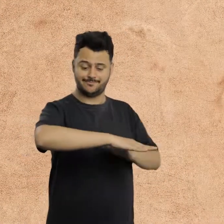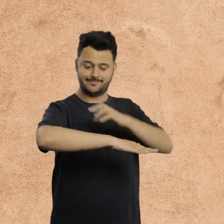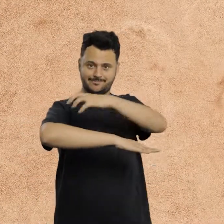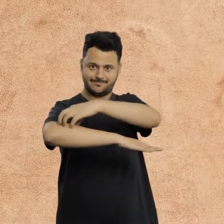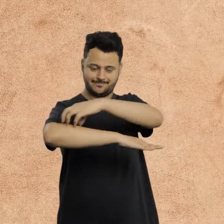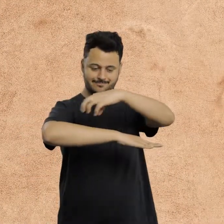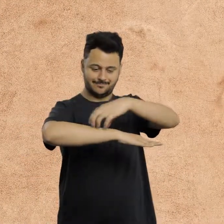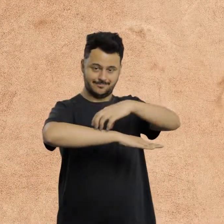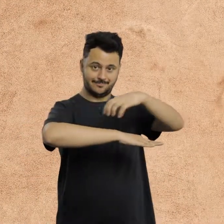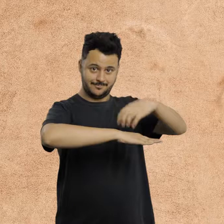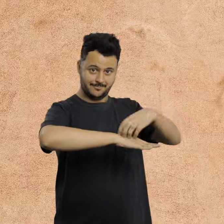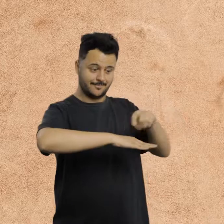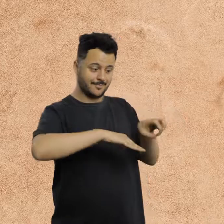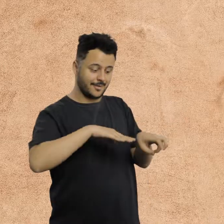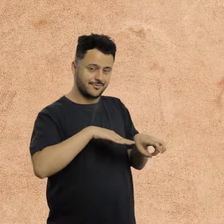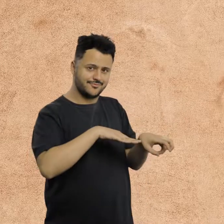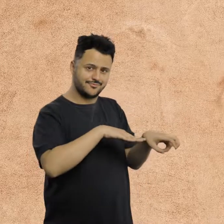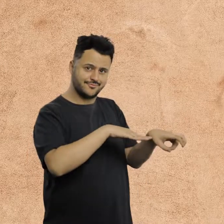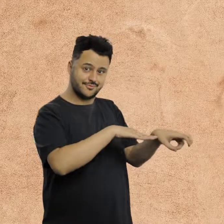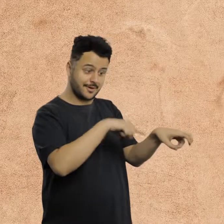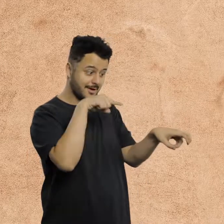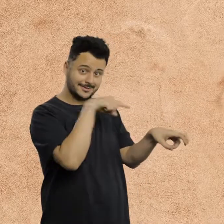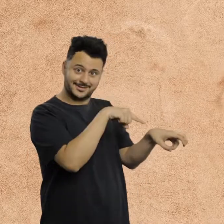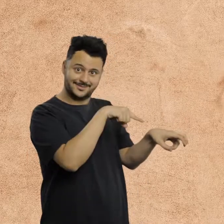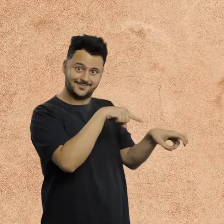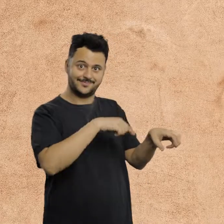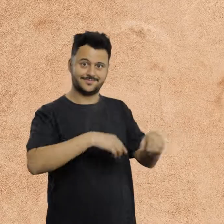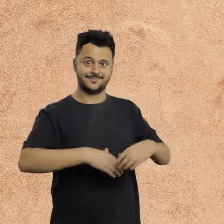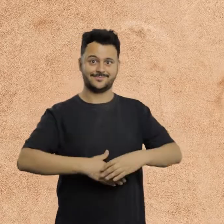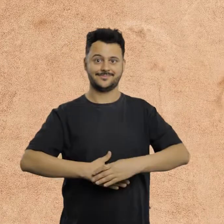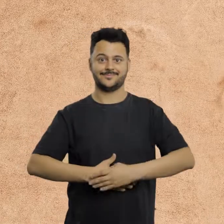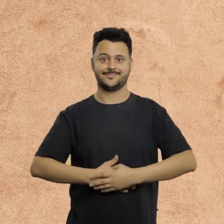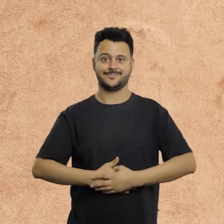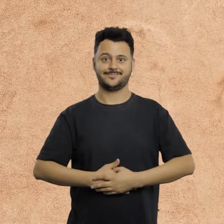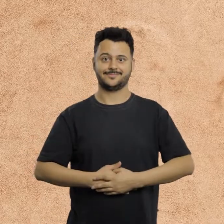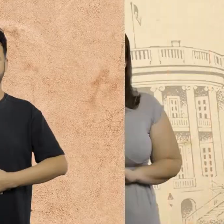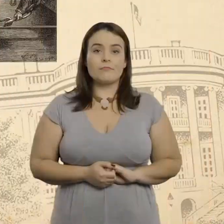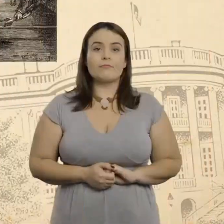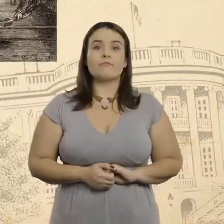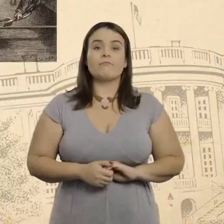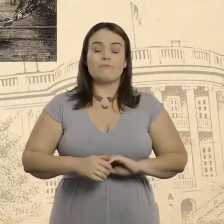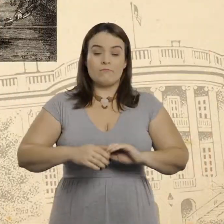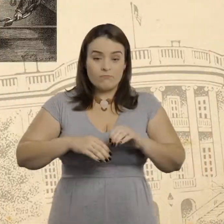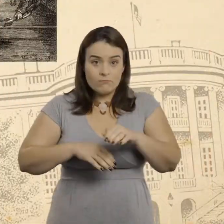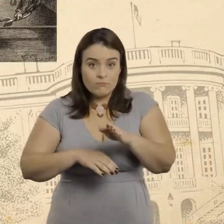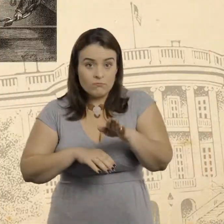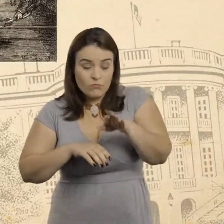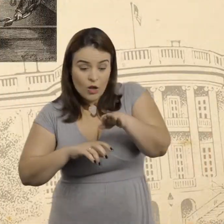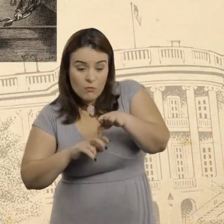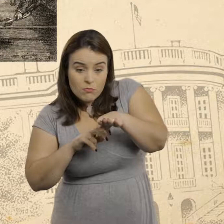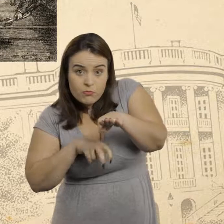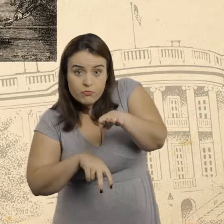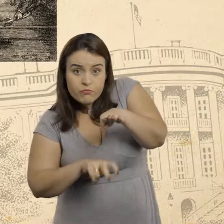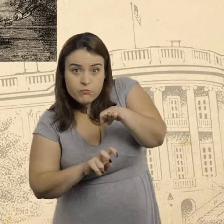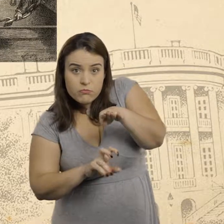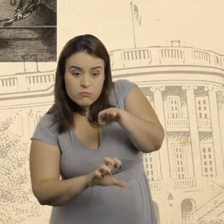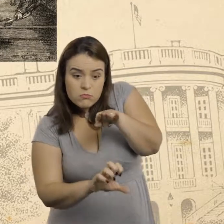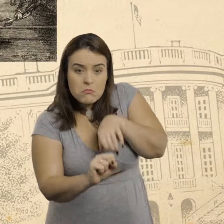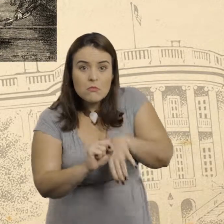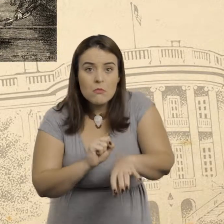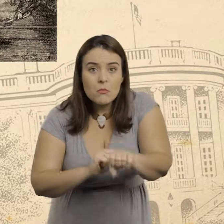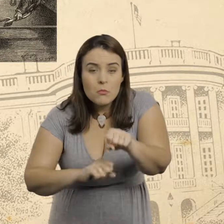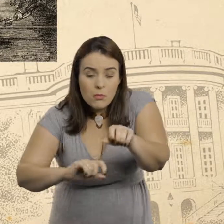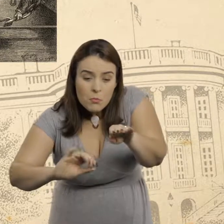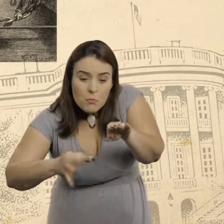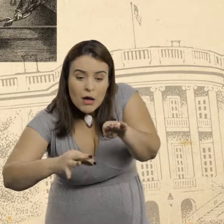Locomotiva. Máquina com motor que puxa os vagões do trem. Ele conseguiu tirar o parafuso que